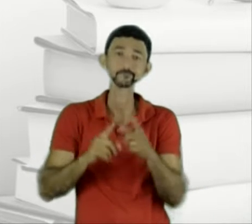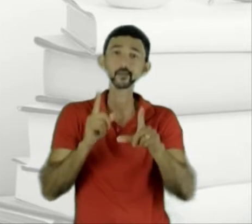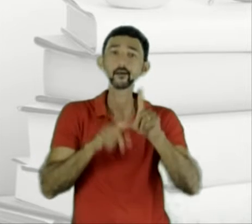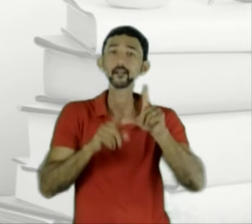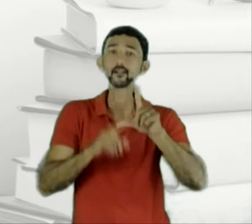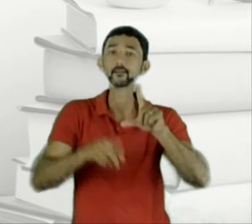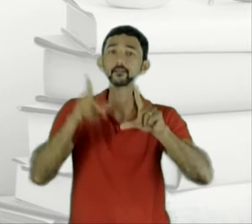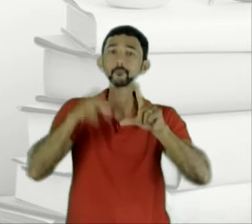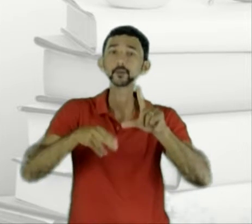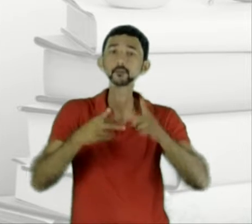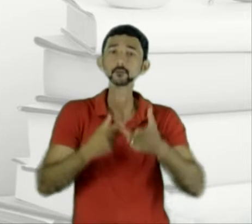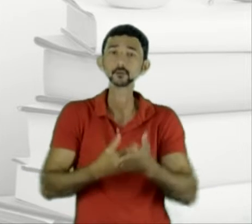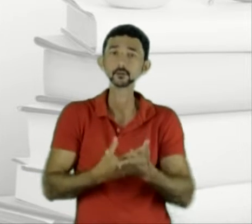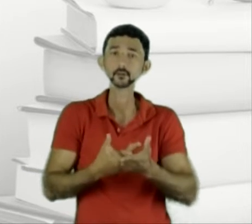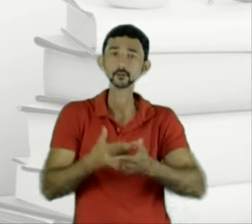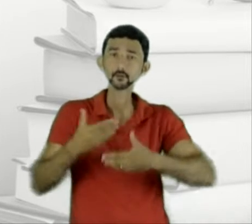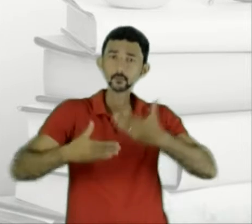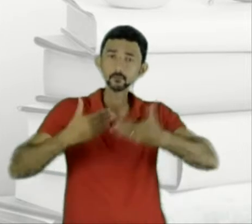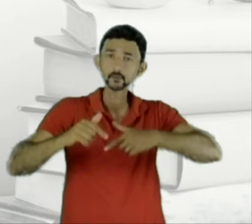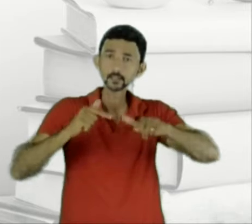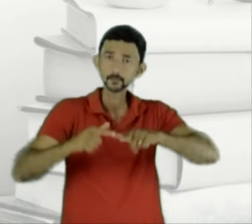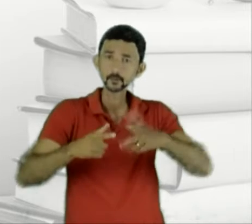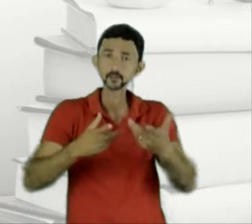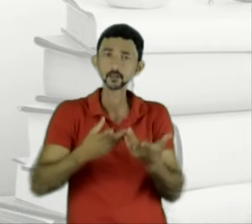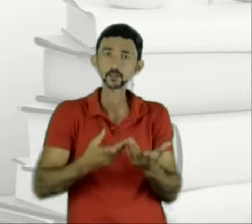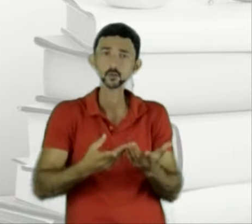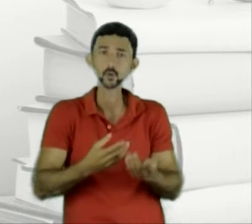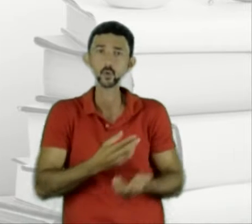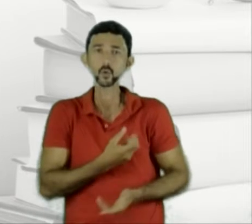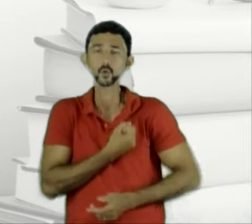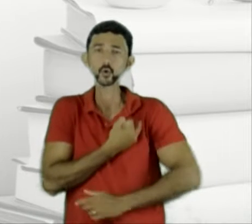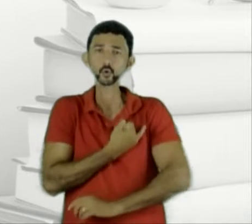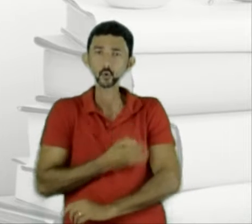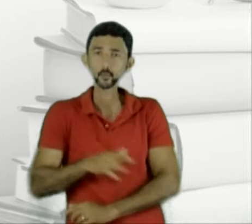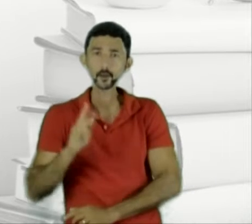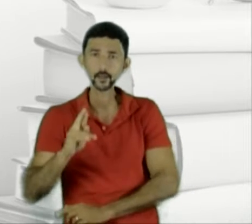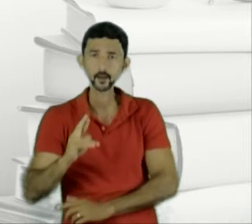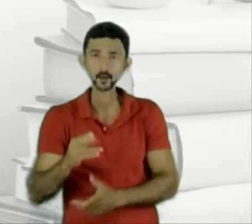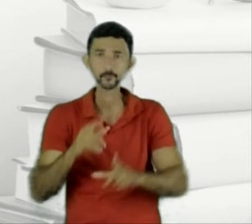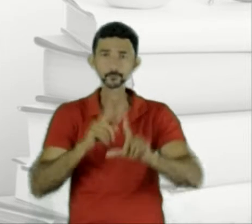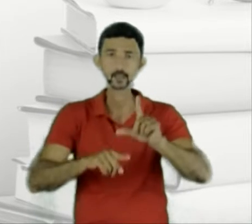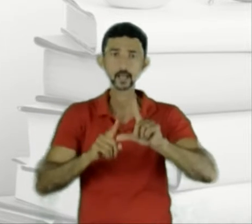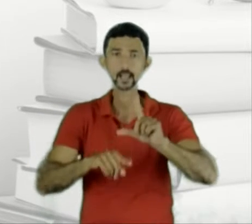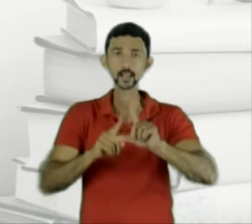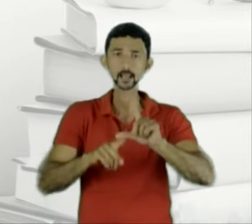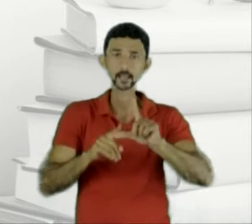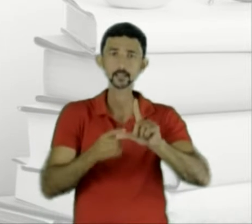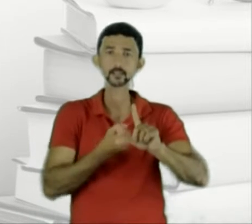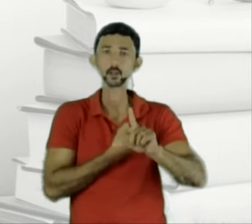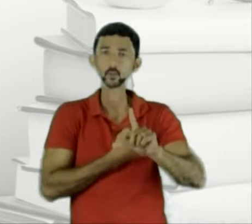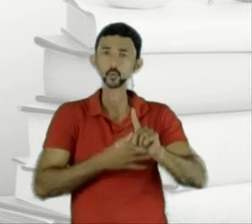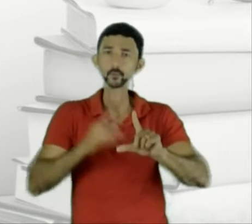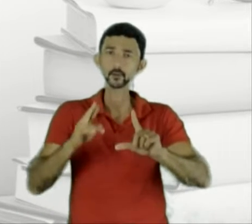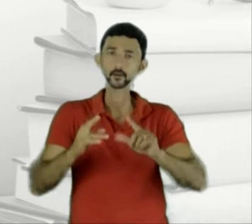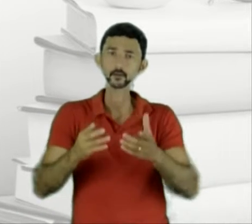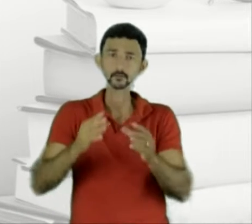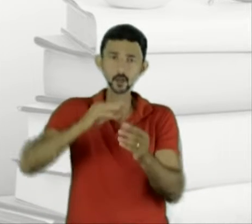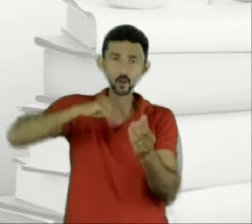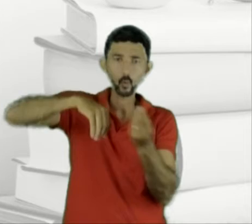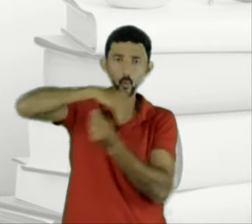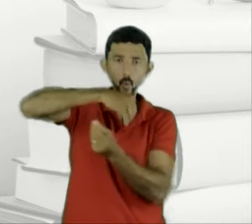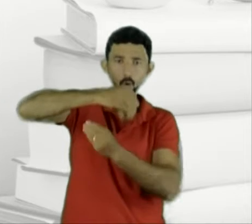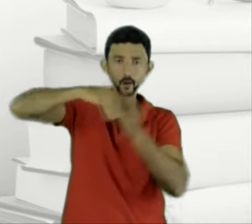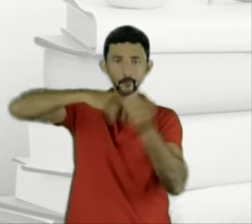quadrado. Como a gente está trabalhando com números reais, as letras representam números reais, a ordem dos